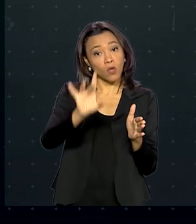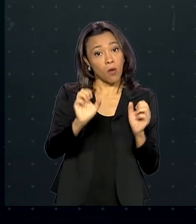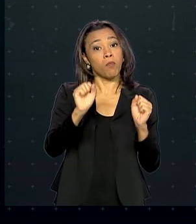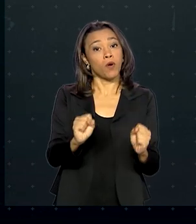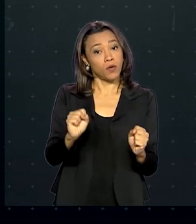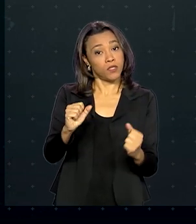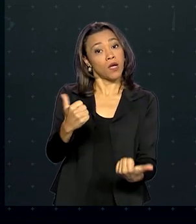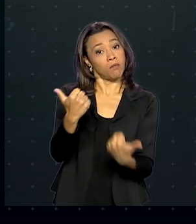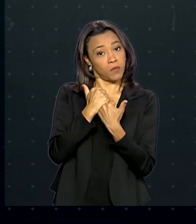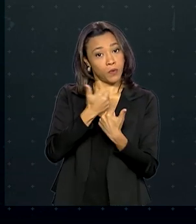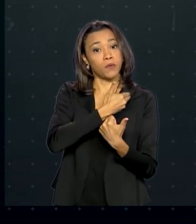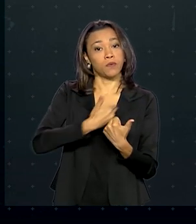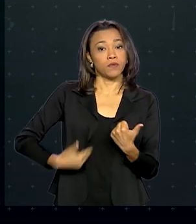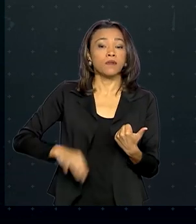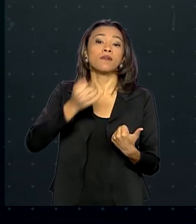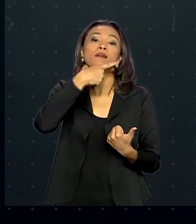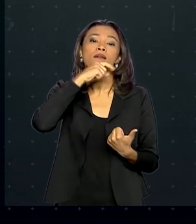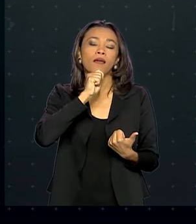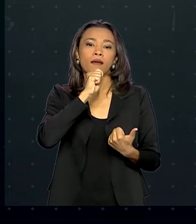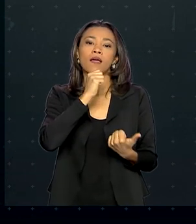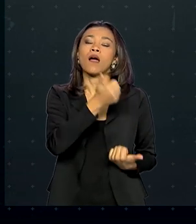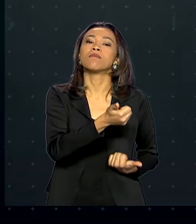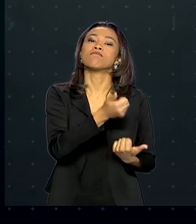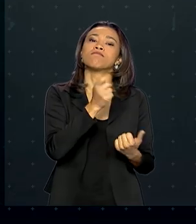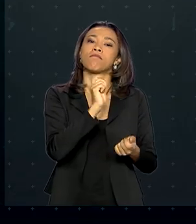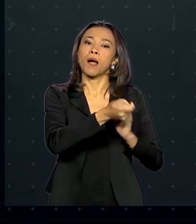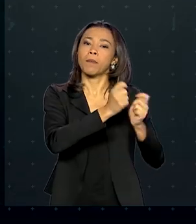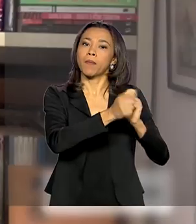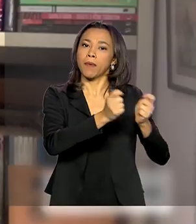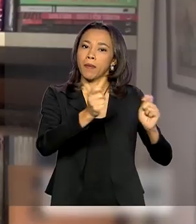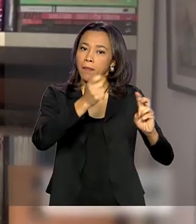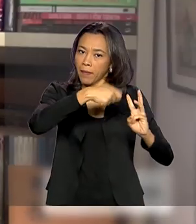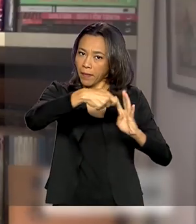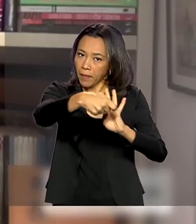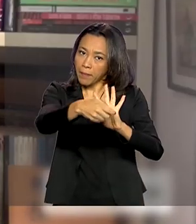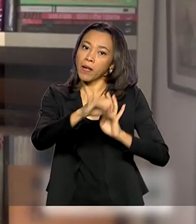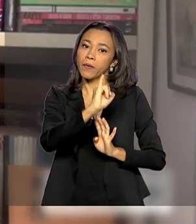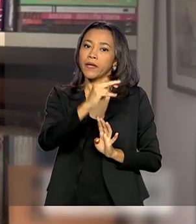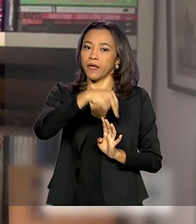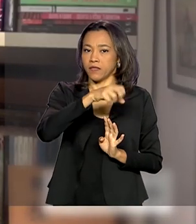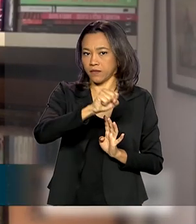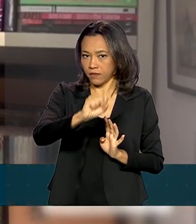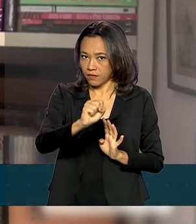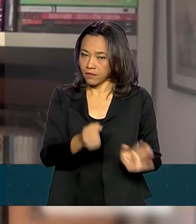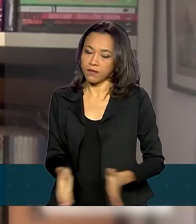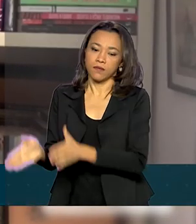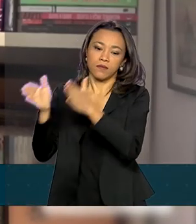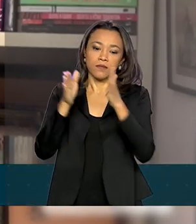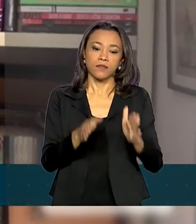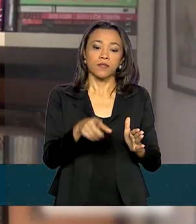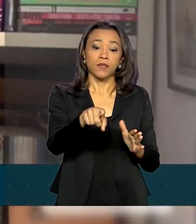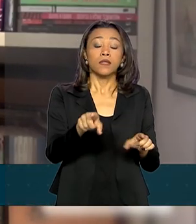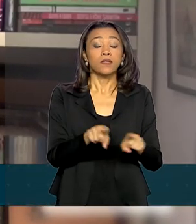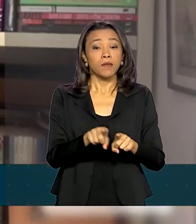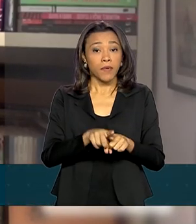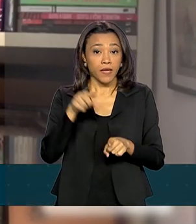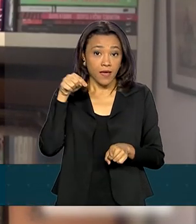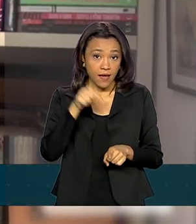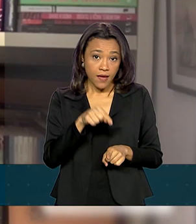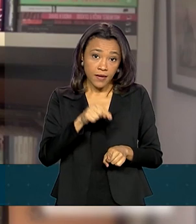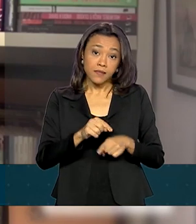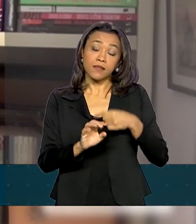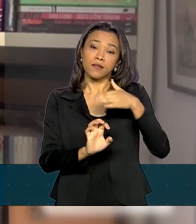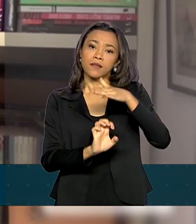o auxílio quem contribui para a Previdência Social. A medida também beneficia microempreendedores individuais